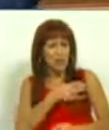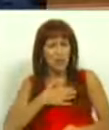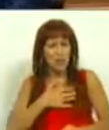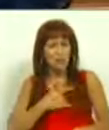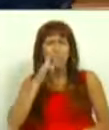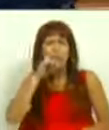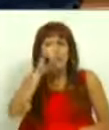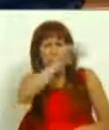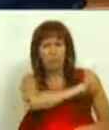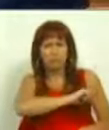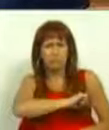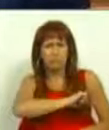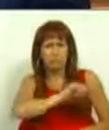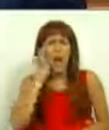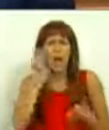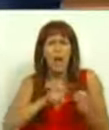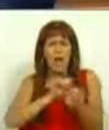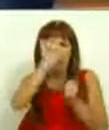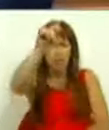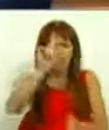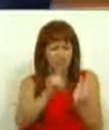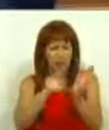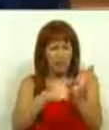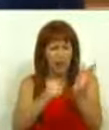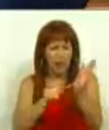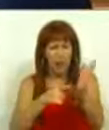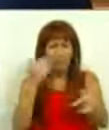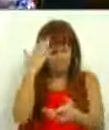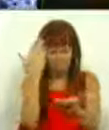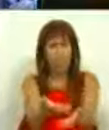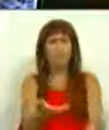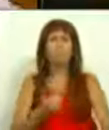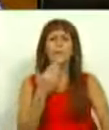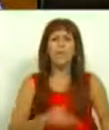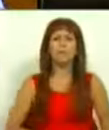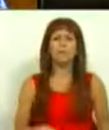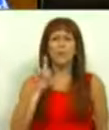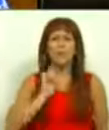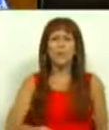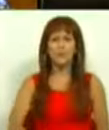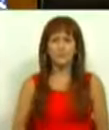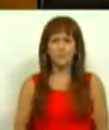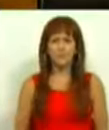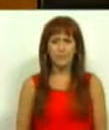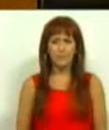O que é mentira? Leiam o diploma e está aqui tudo previsto. Muito obrigado, Sr. Presidente.